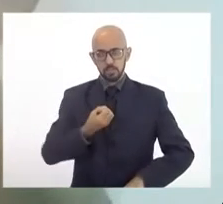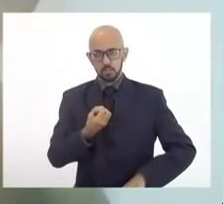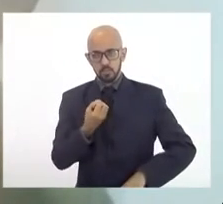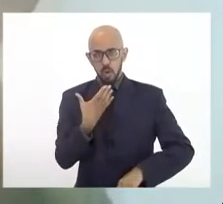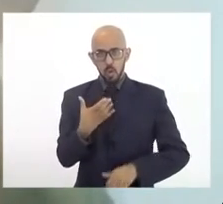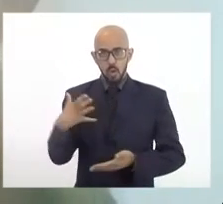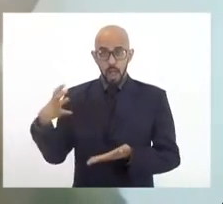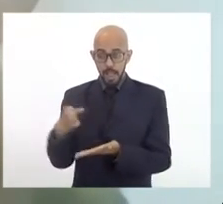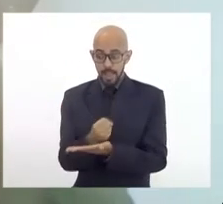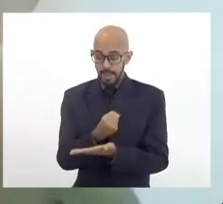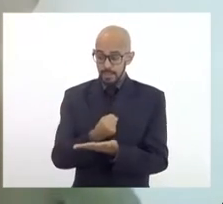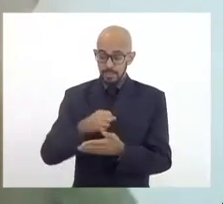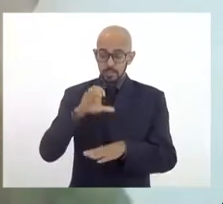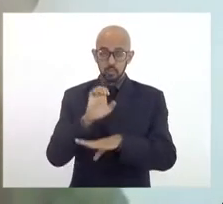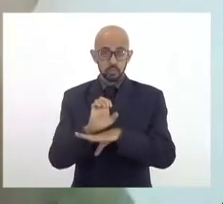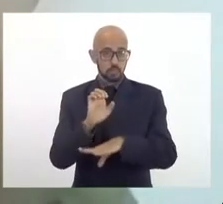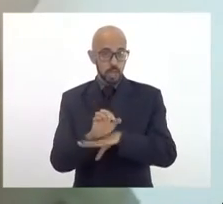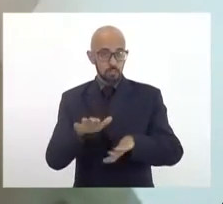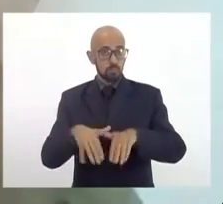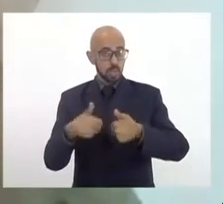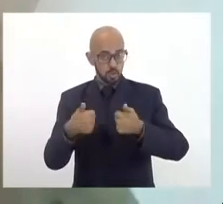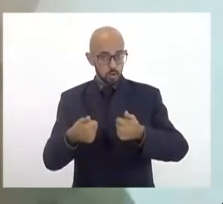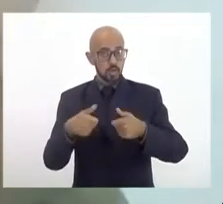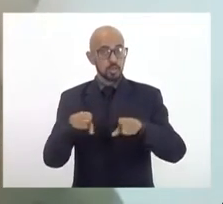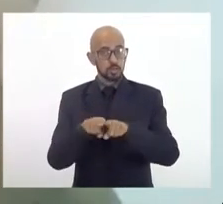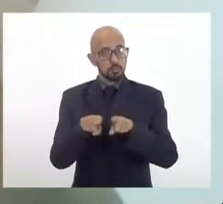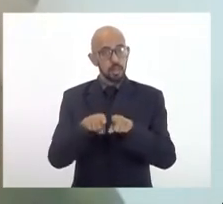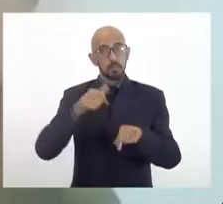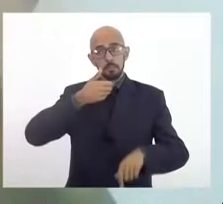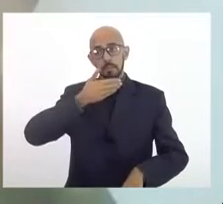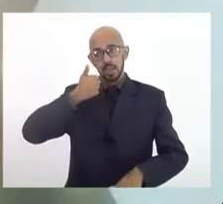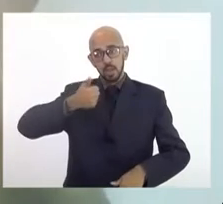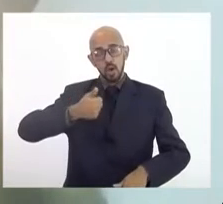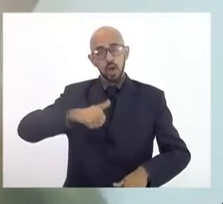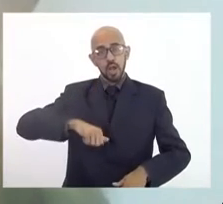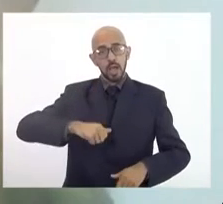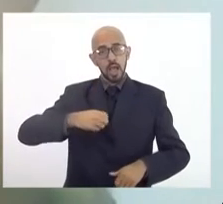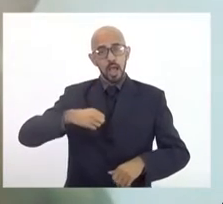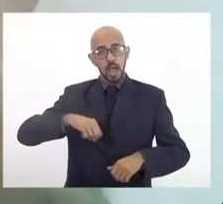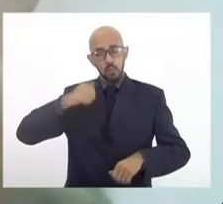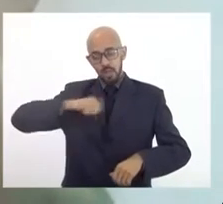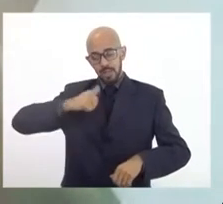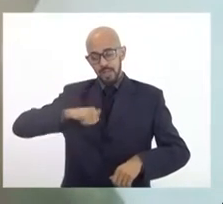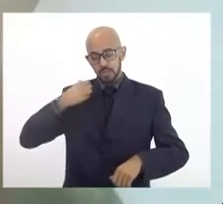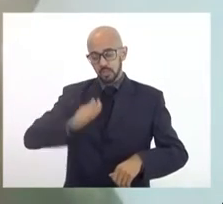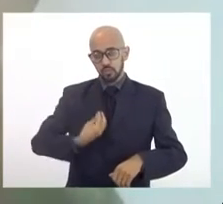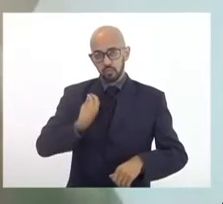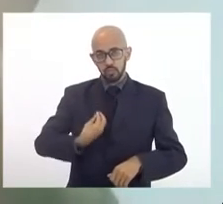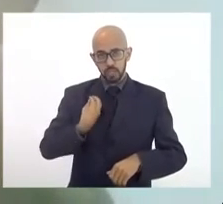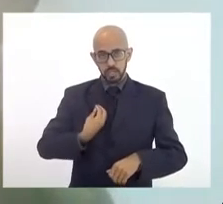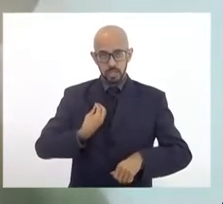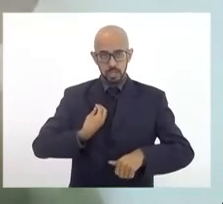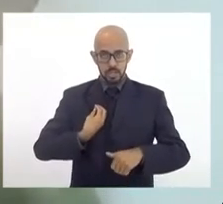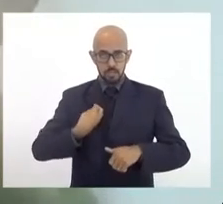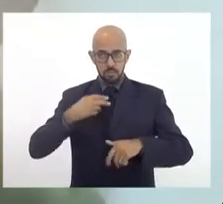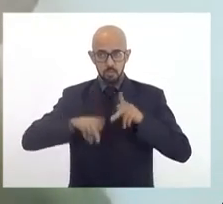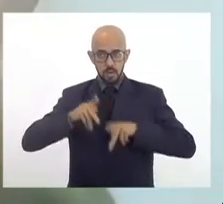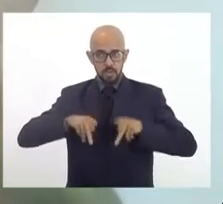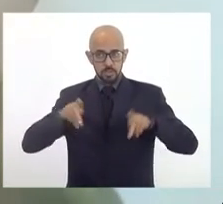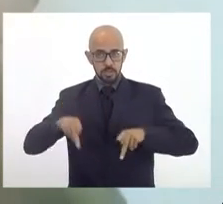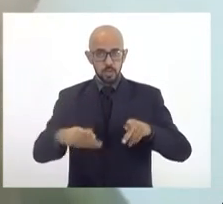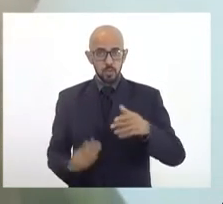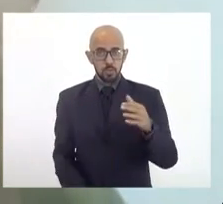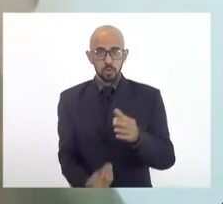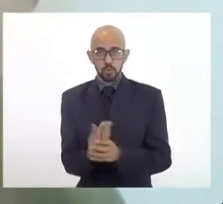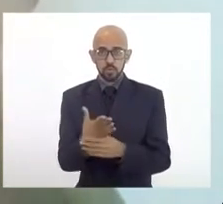Estado, melhorando a qualidade de vida da população. Nós temos que conseguir que as riquezas naturais do Rio de Janeiro possam produzir a riqueza para o Estado